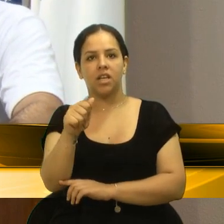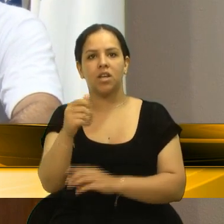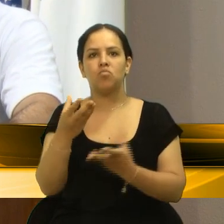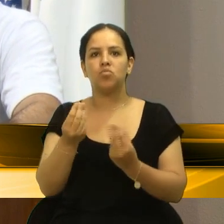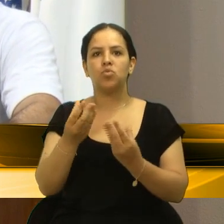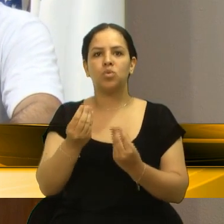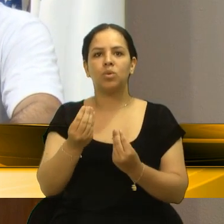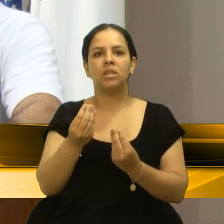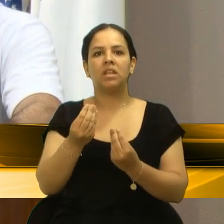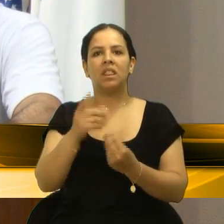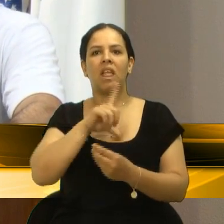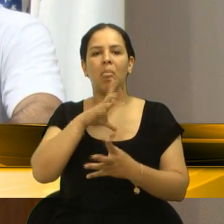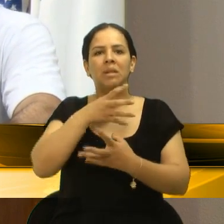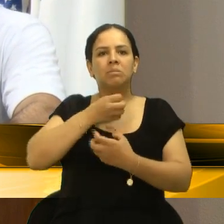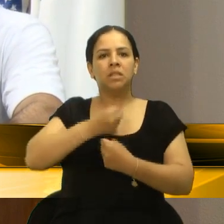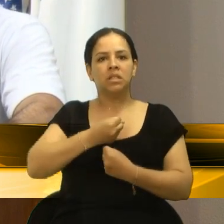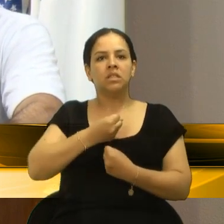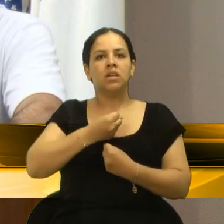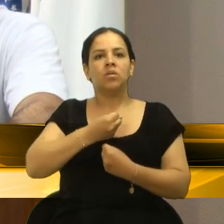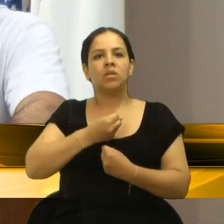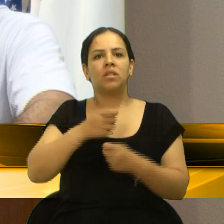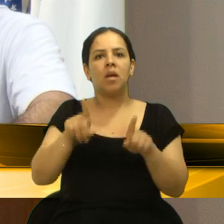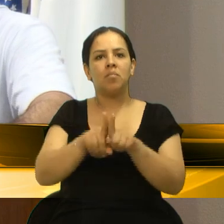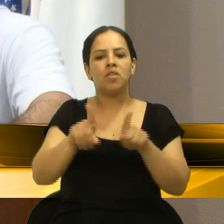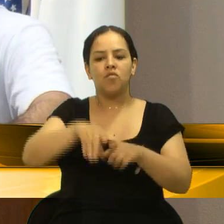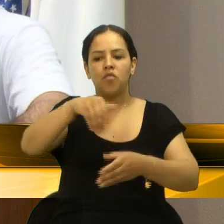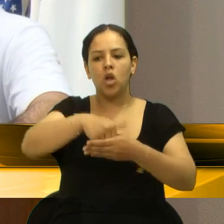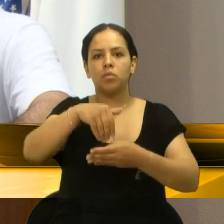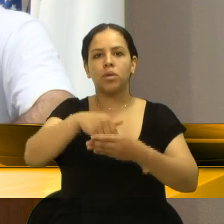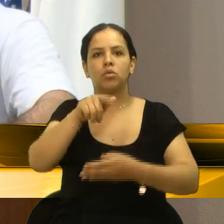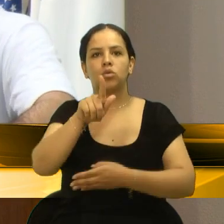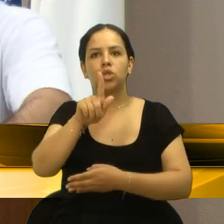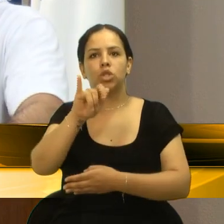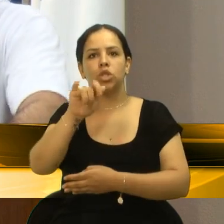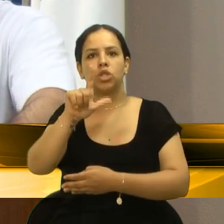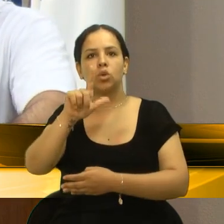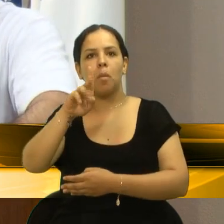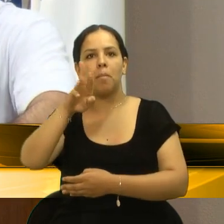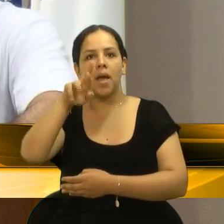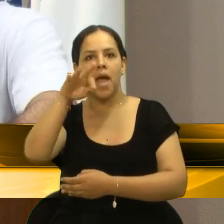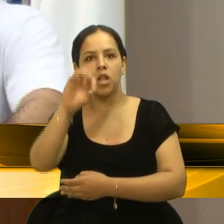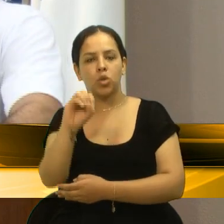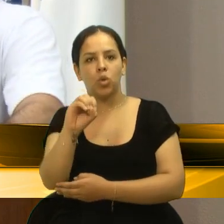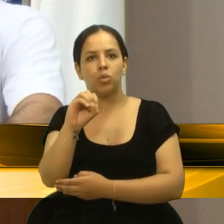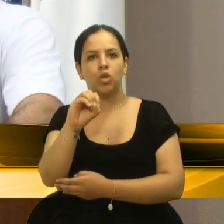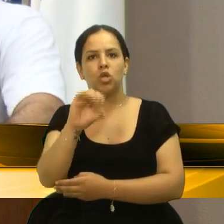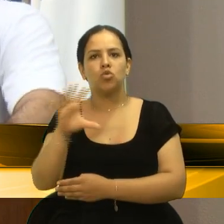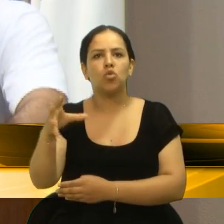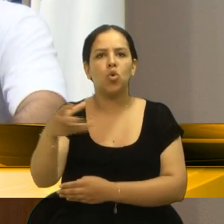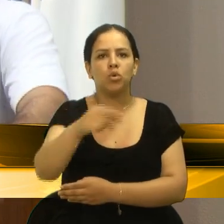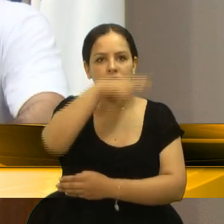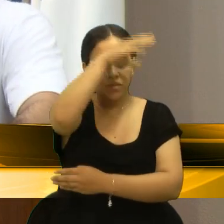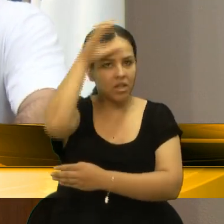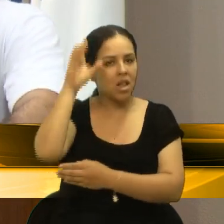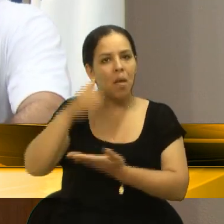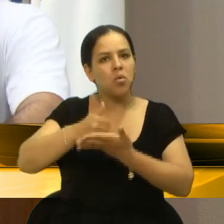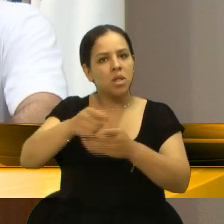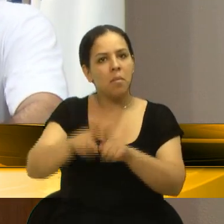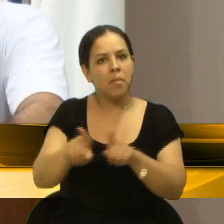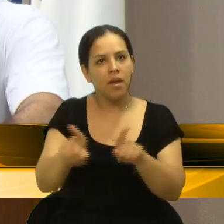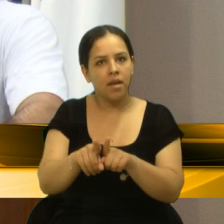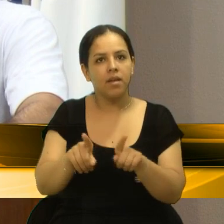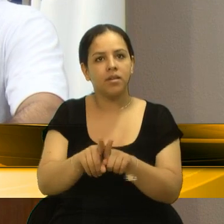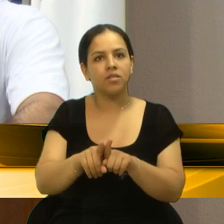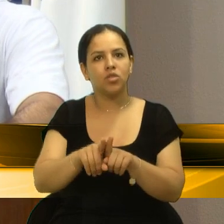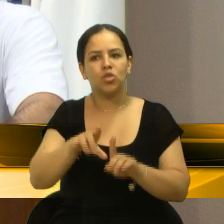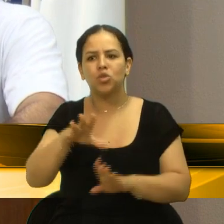Eu voto pelo Gilberto, em nome de toda a categoria dos enfermeiros auxiliares de enfermagem e todos os profissionais da